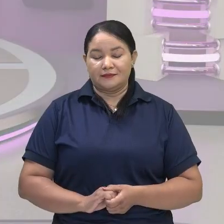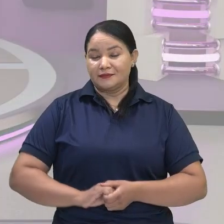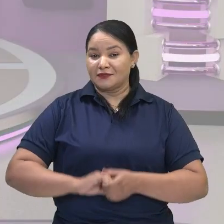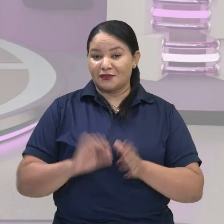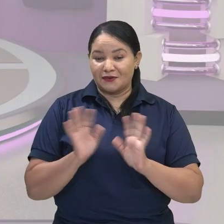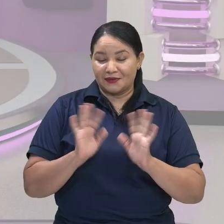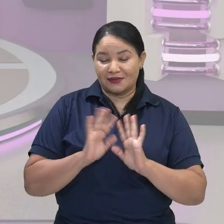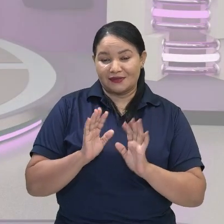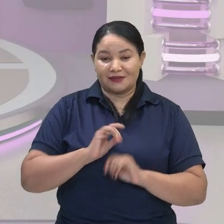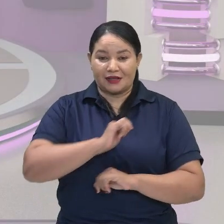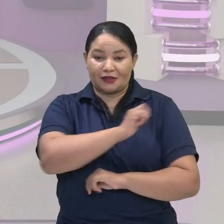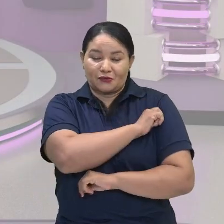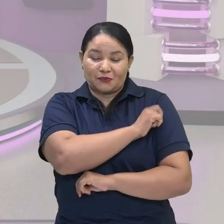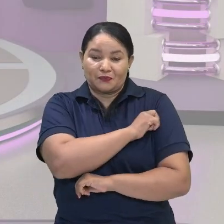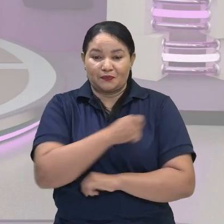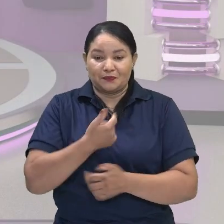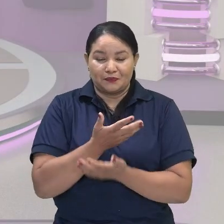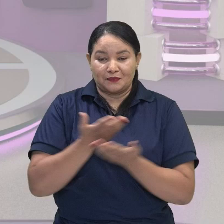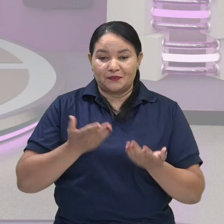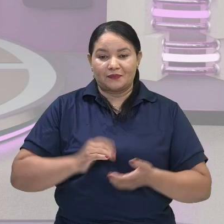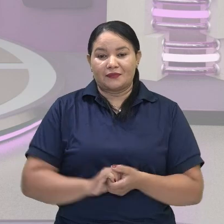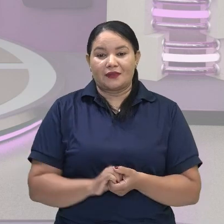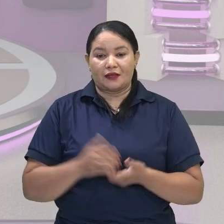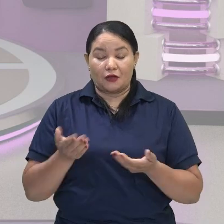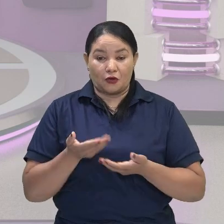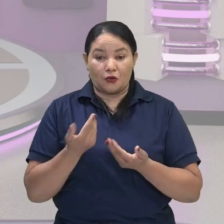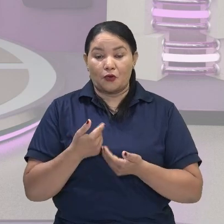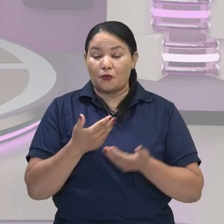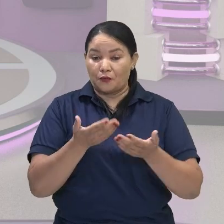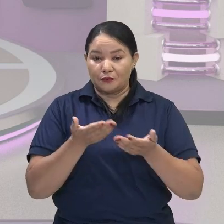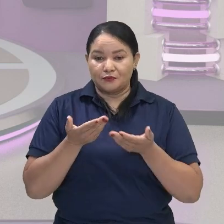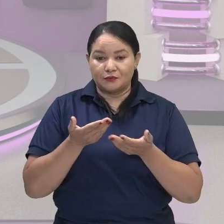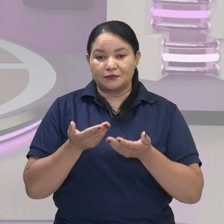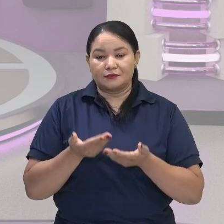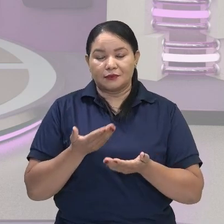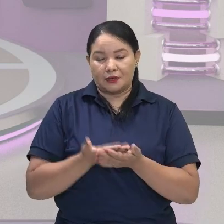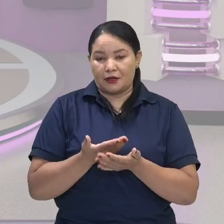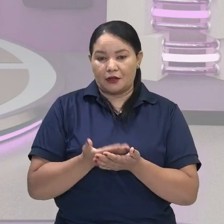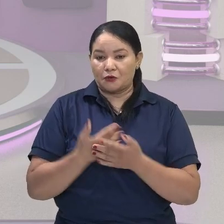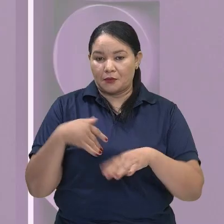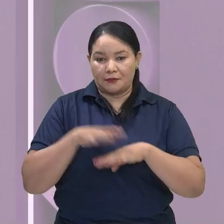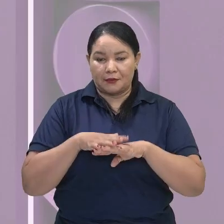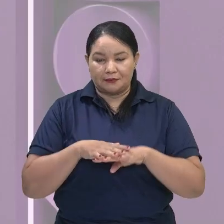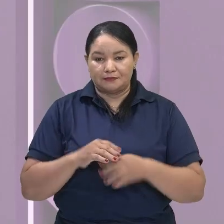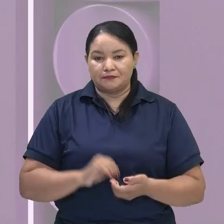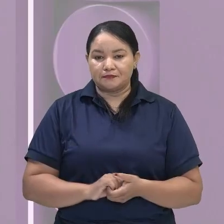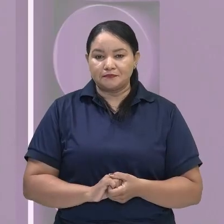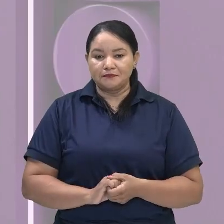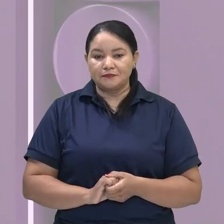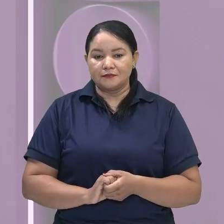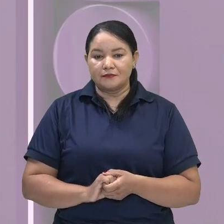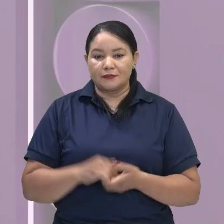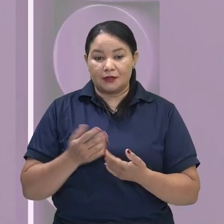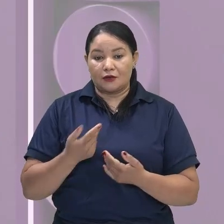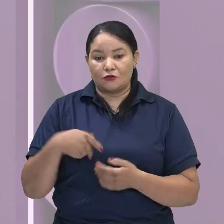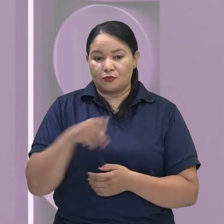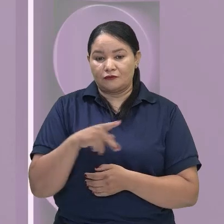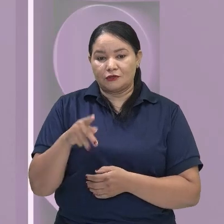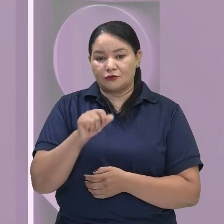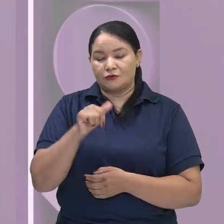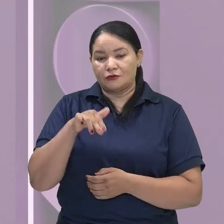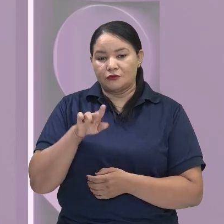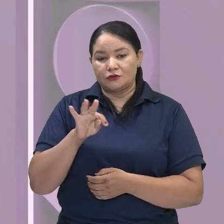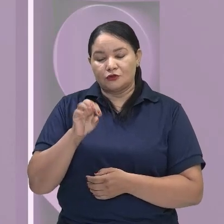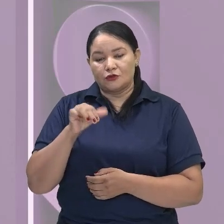Olá, meus queridos alunos e alunas. Vim aqui e quero lhe convidar para mais uma aula de matemática. Aqui quem vos fala é o professor